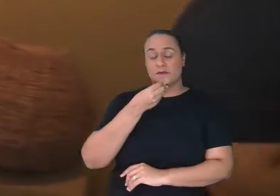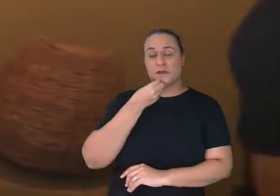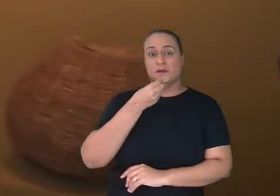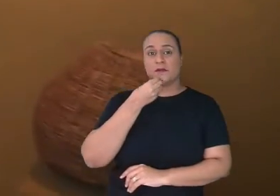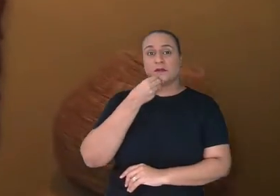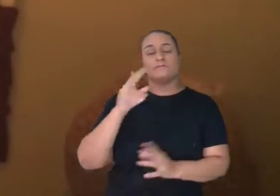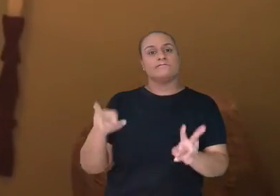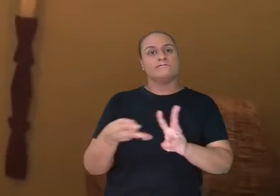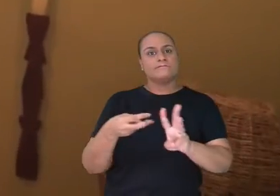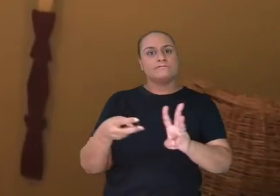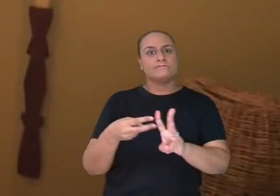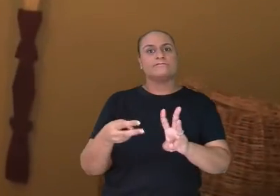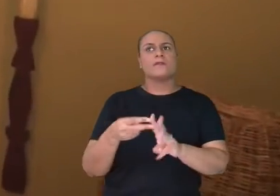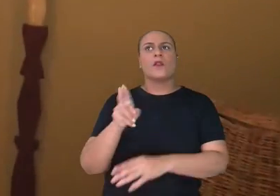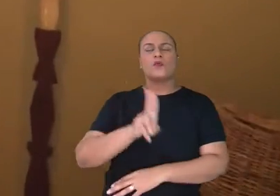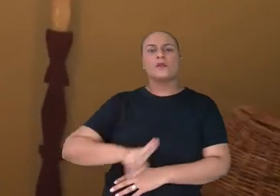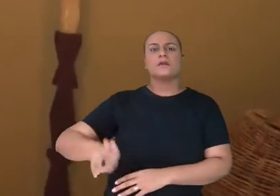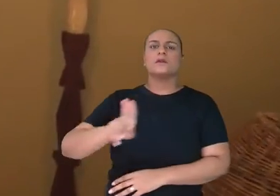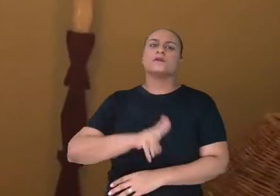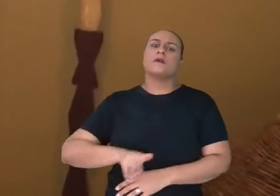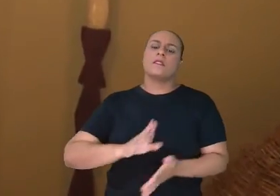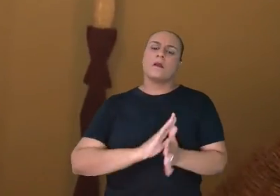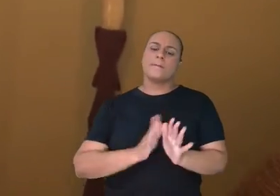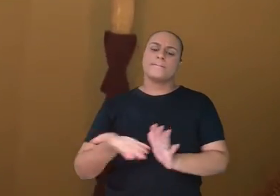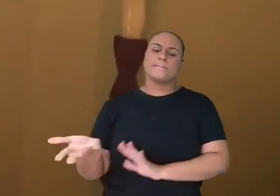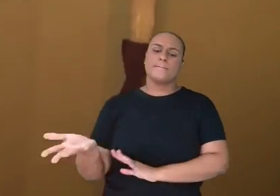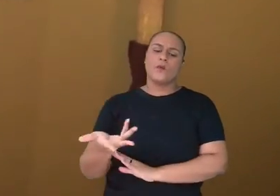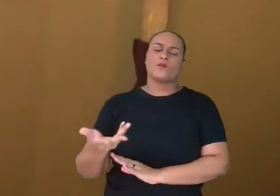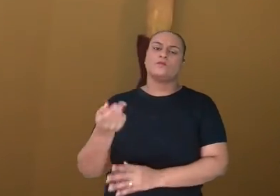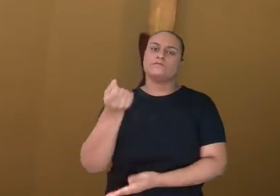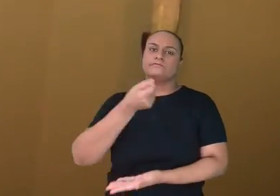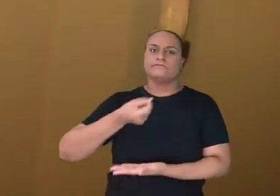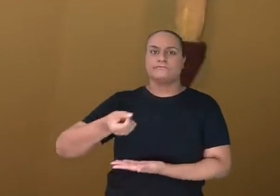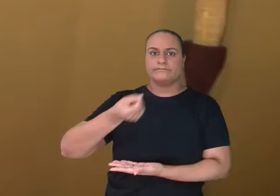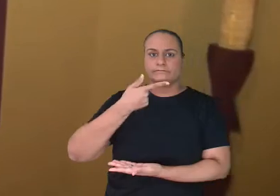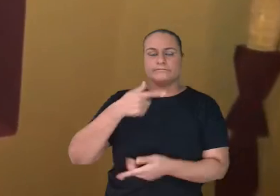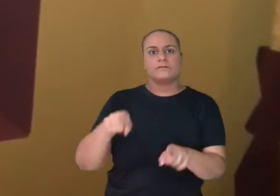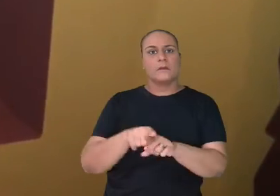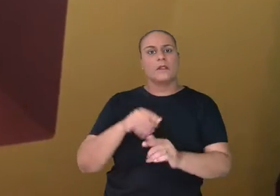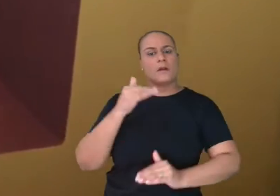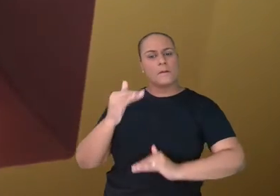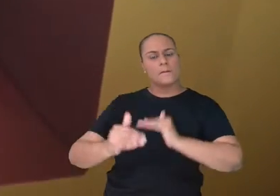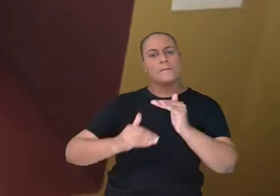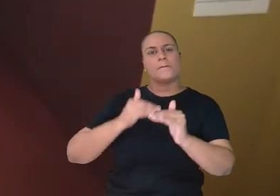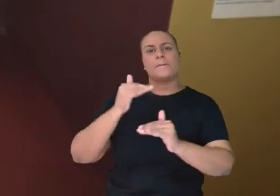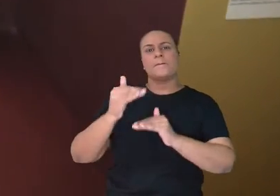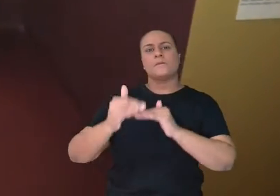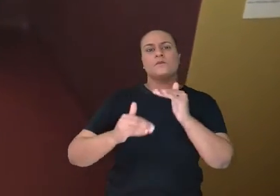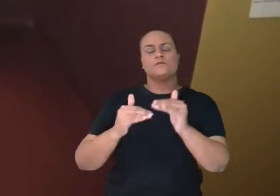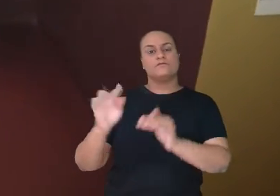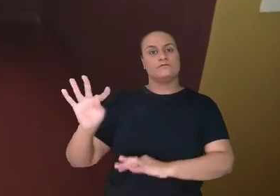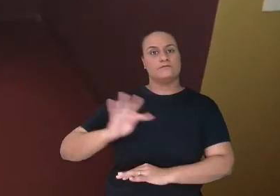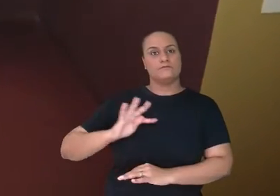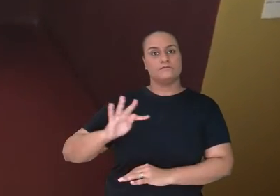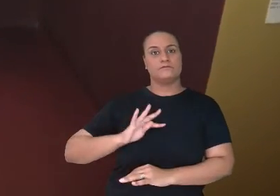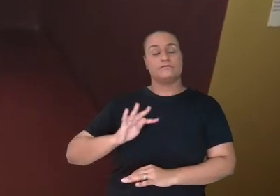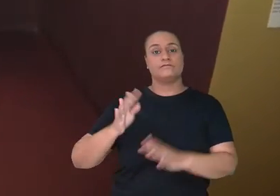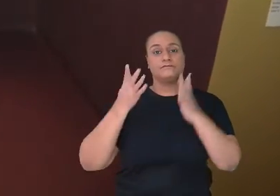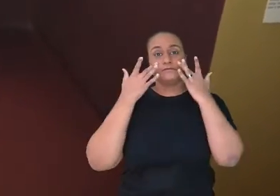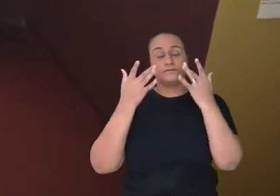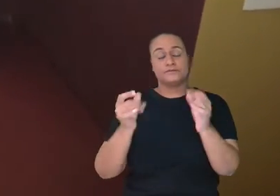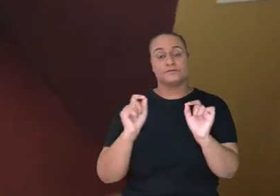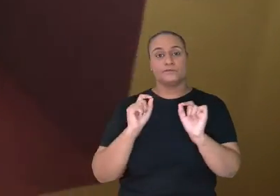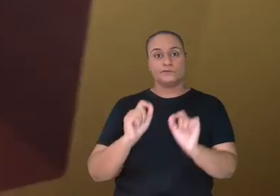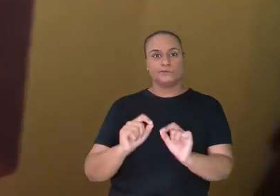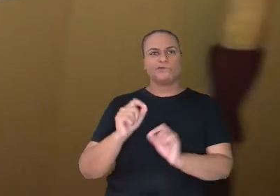de medicamentos. E isso, de certa forma, também é a ideia do desenvolvimento de técnicas. Chama muita atenção, quando a gente